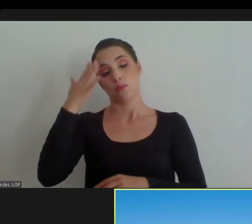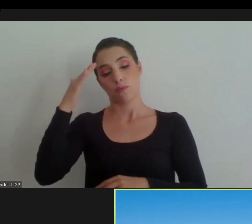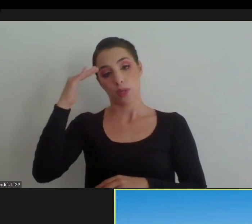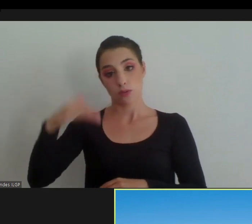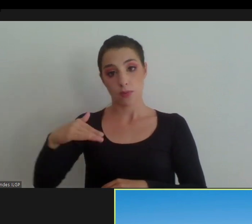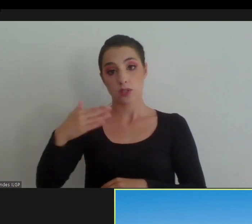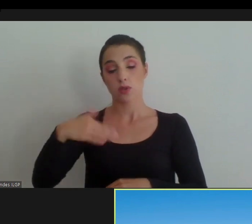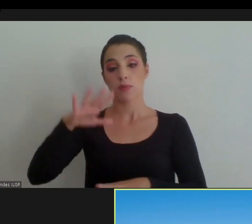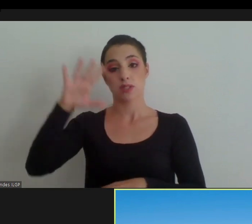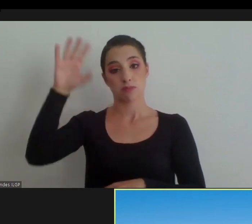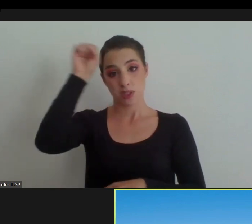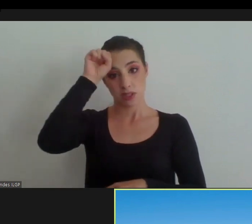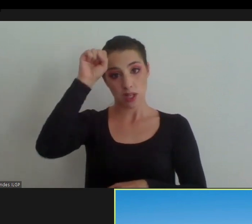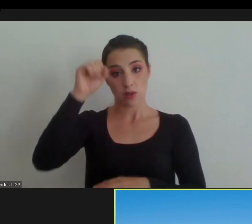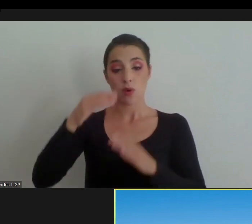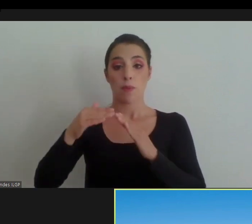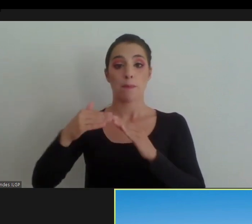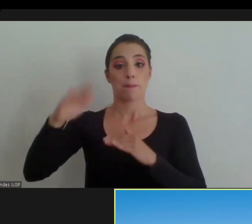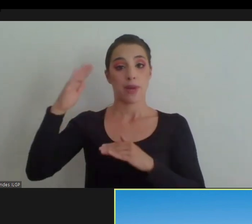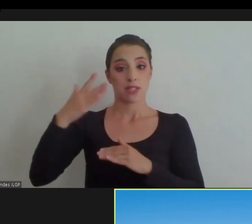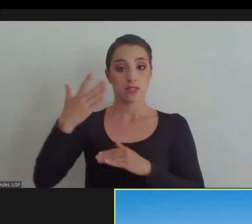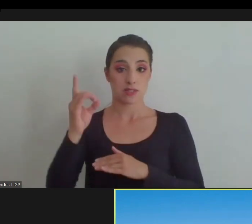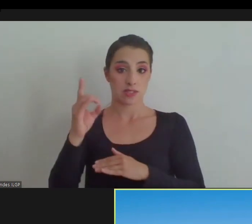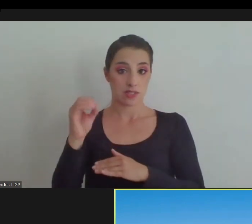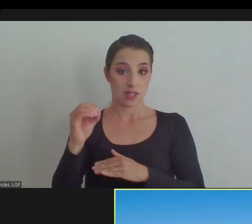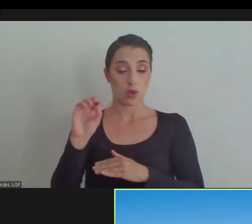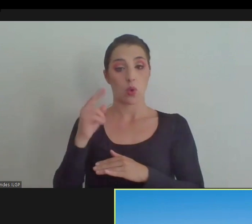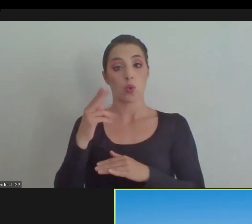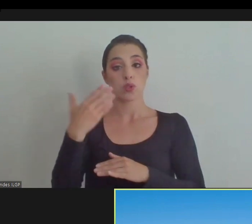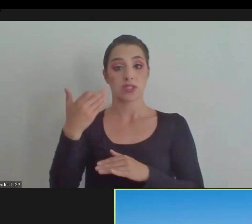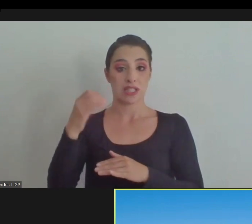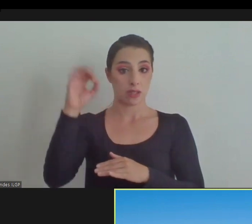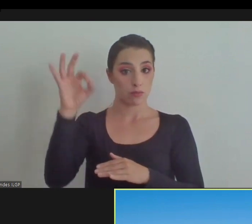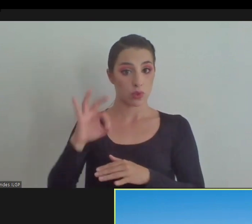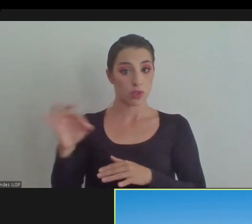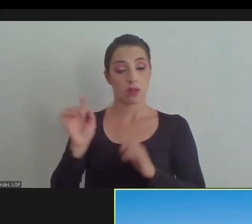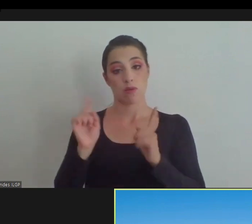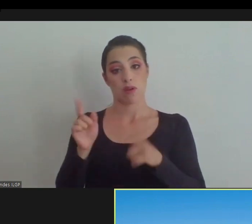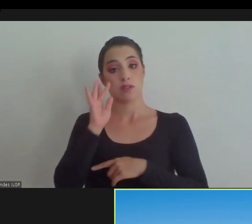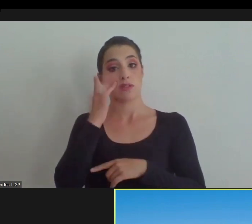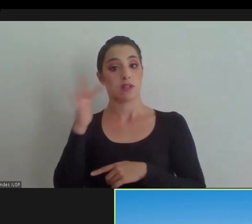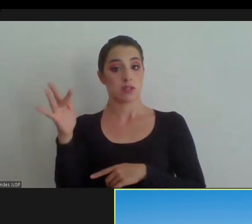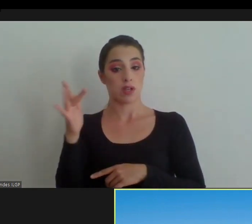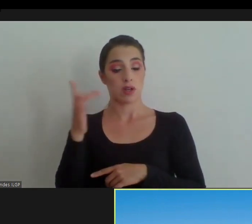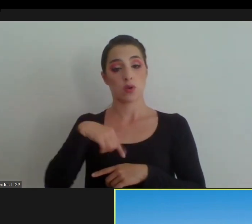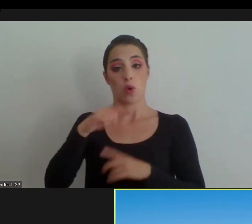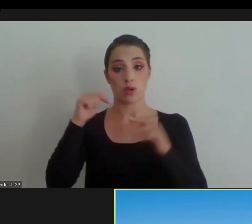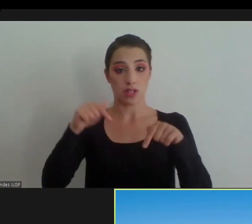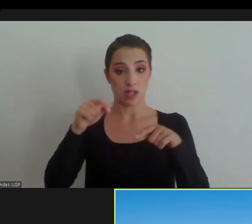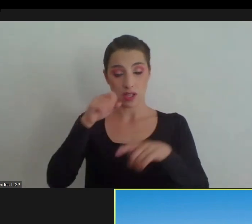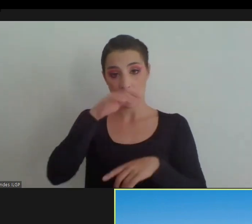mestrados, mais de 60%, quase 70% são alunos estrangeiros. Nós chegamos a ter aqui no campus